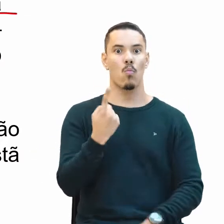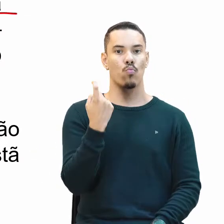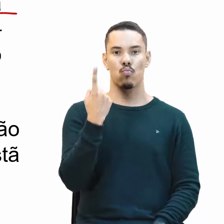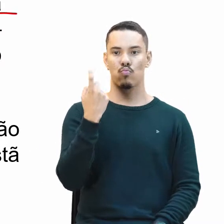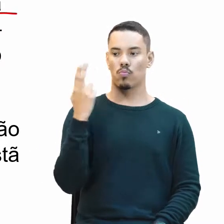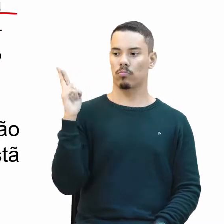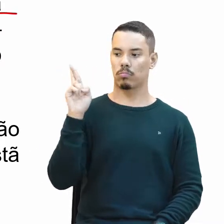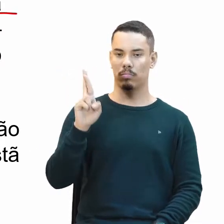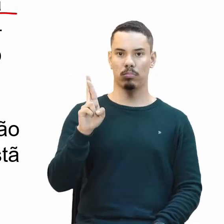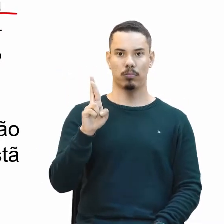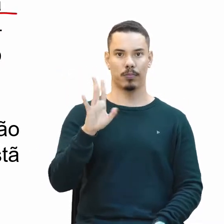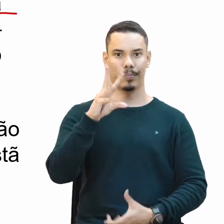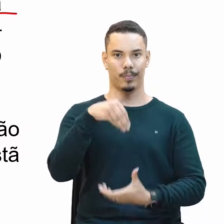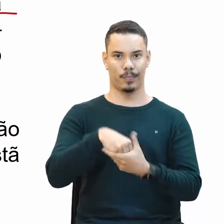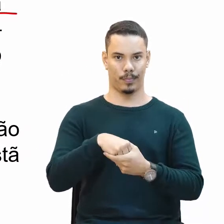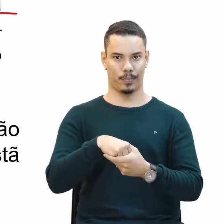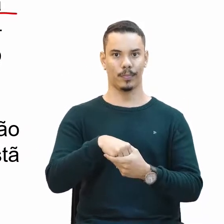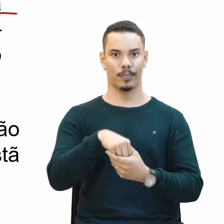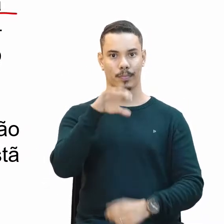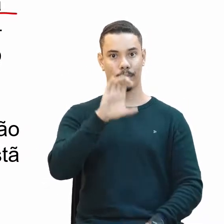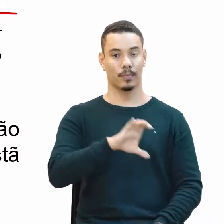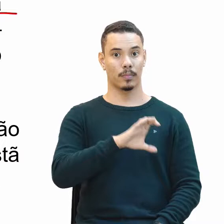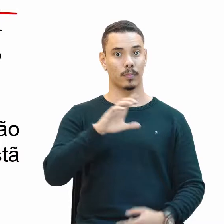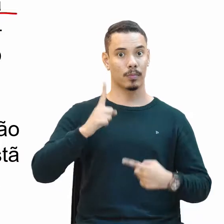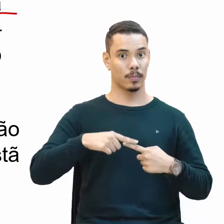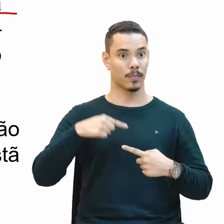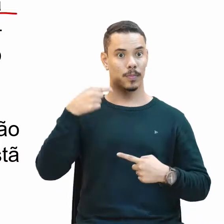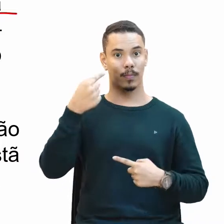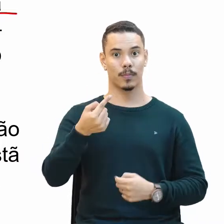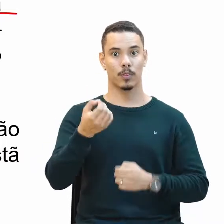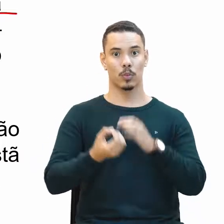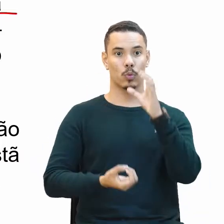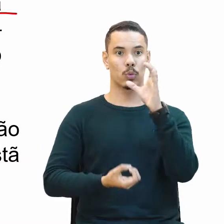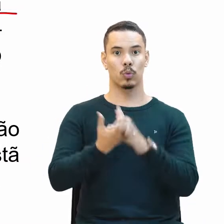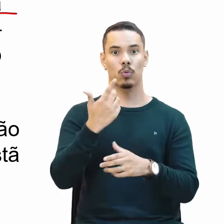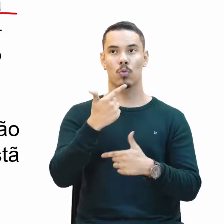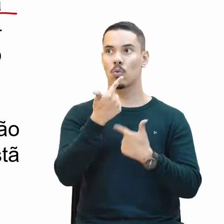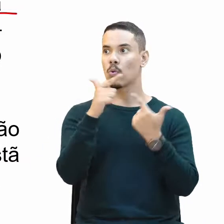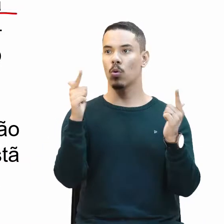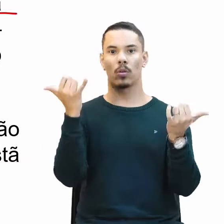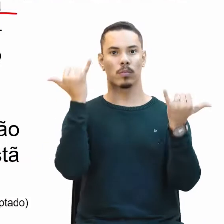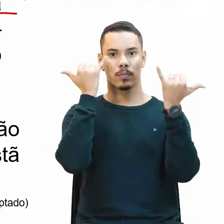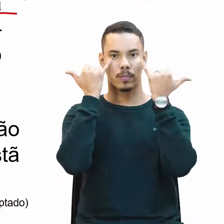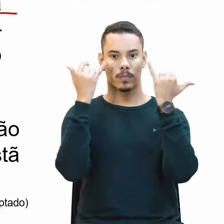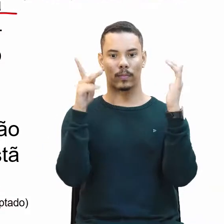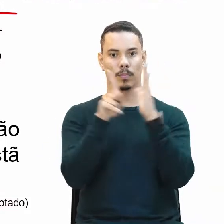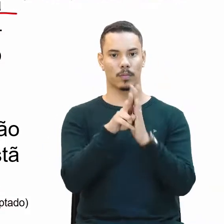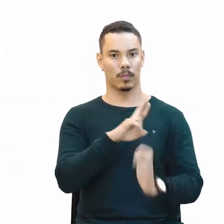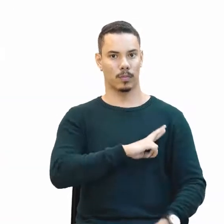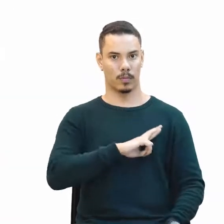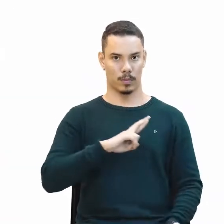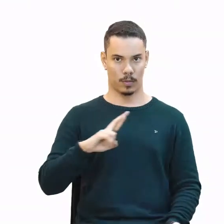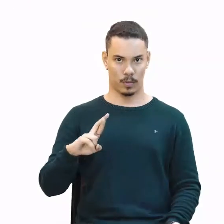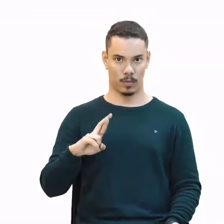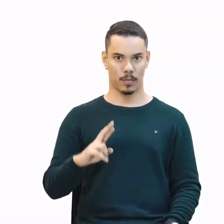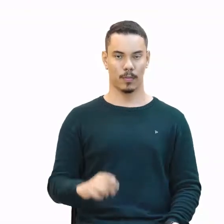representante do cristianismo. E depois surgem outras denominações religiosas.